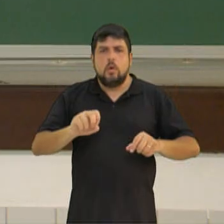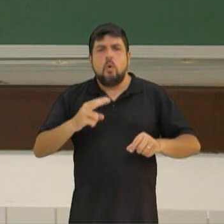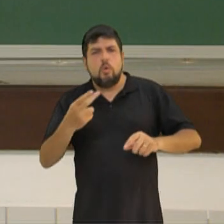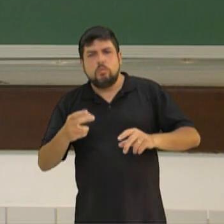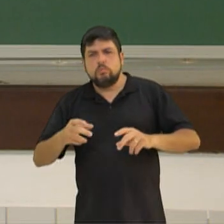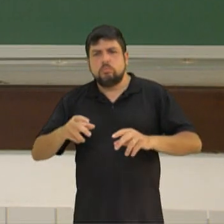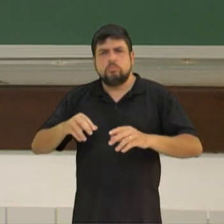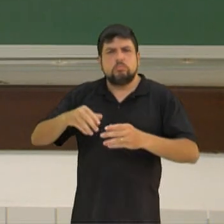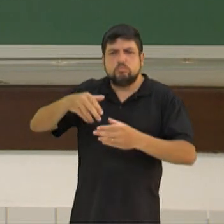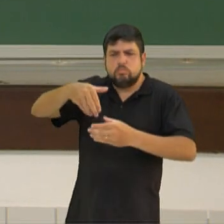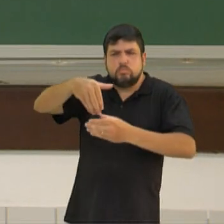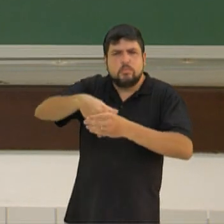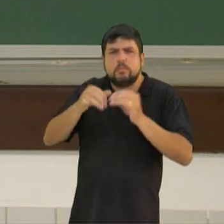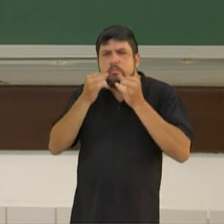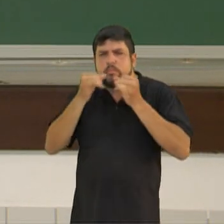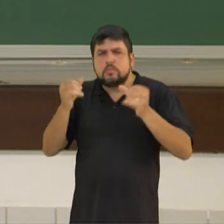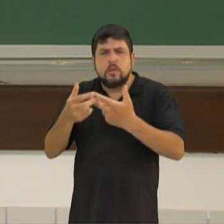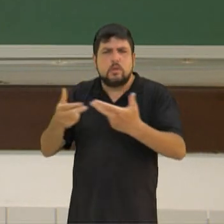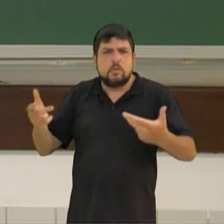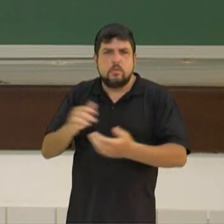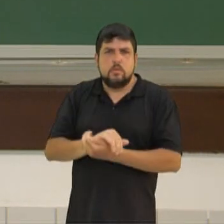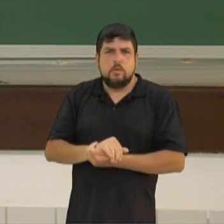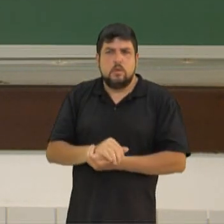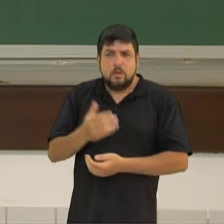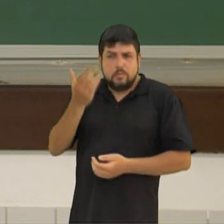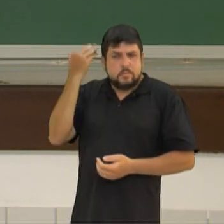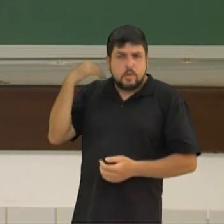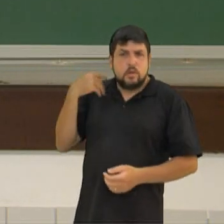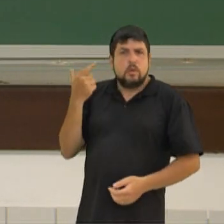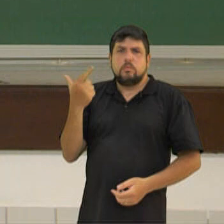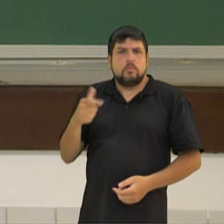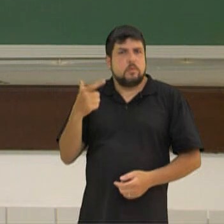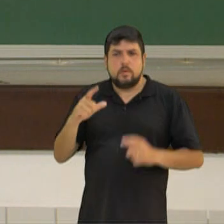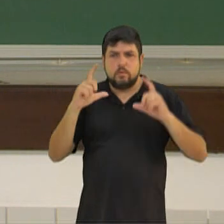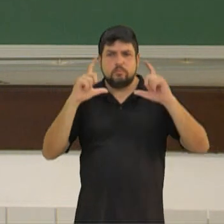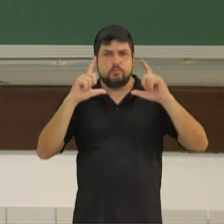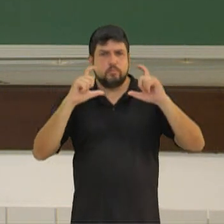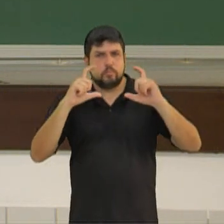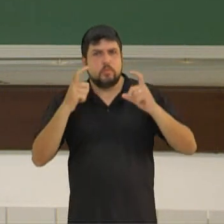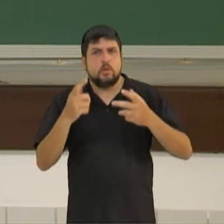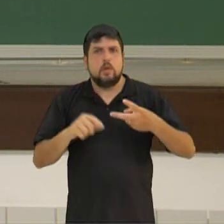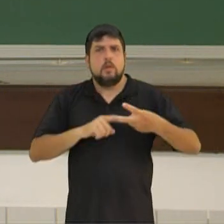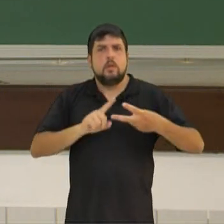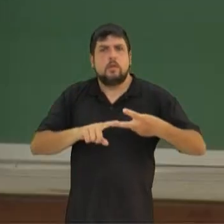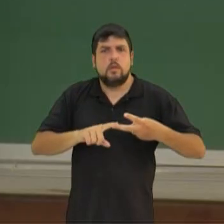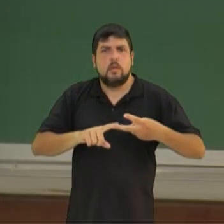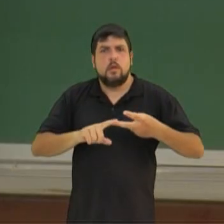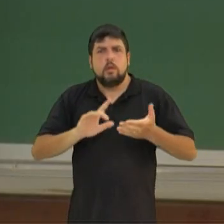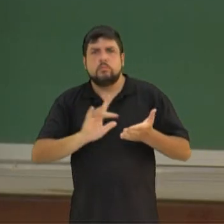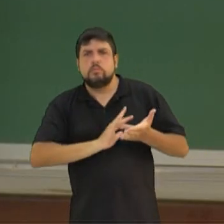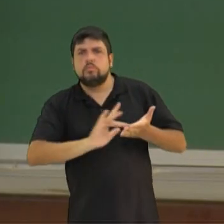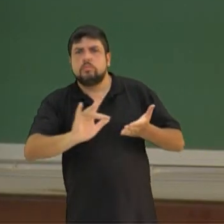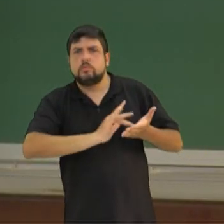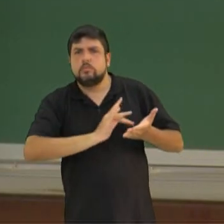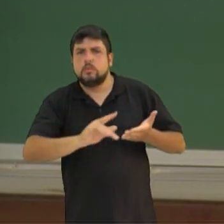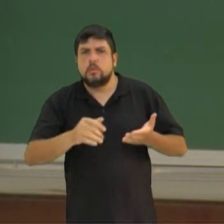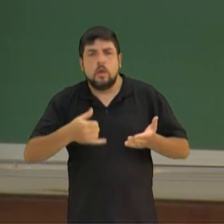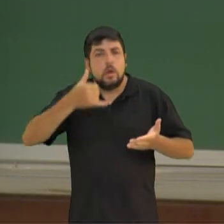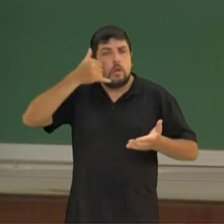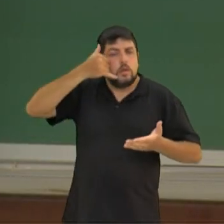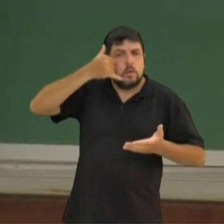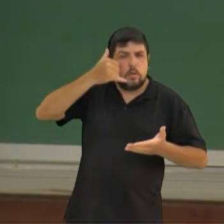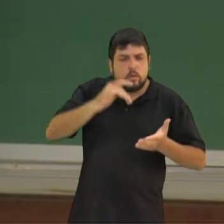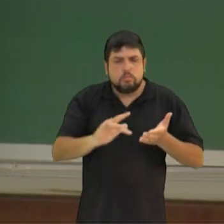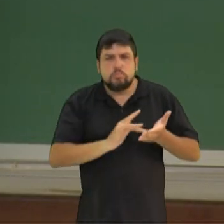muito caros. E os gadgets nem existiam, não tinham câmeras digitais, nem tablets, nem mesmo telefone celular nos 20